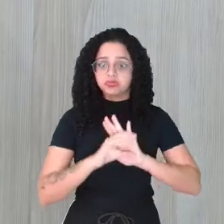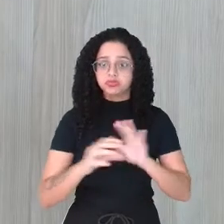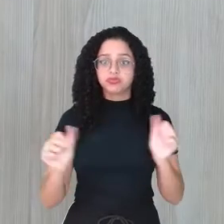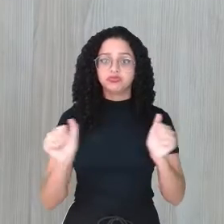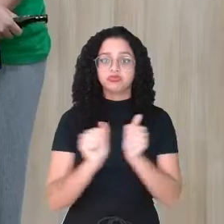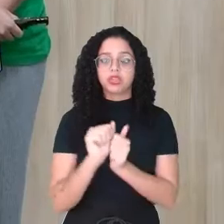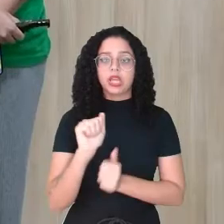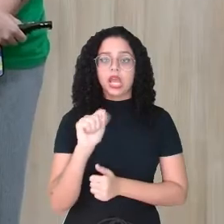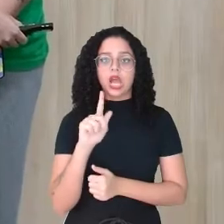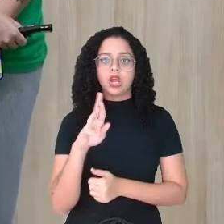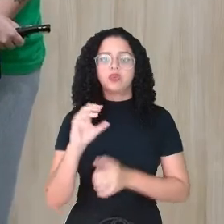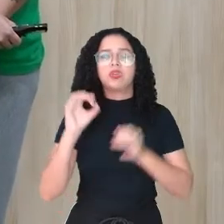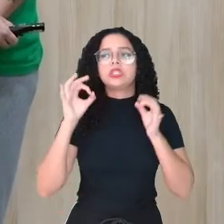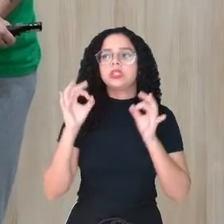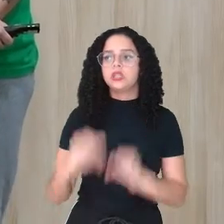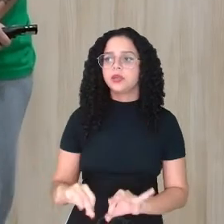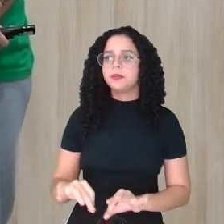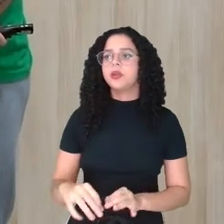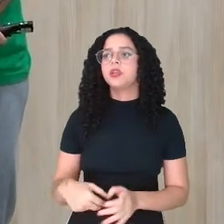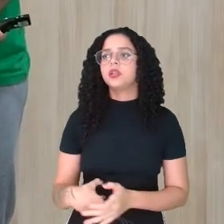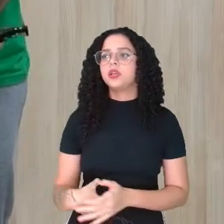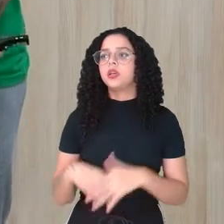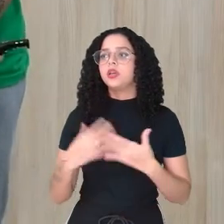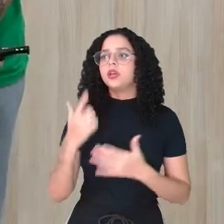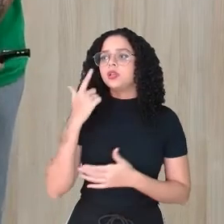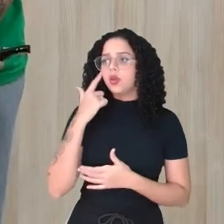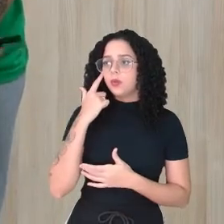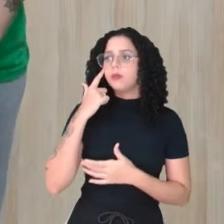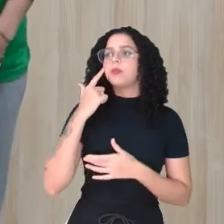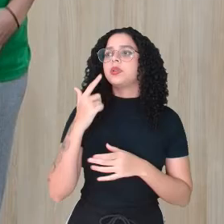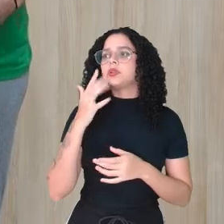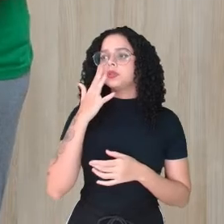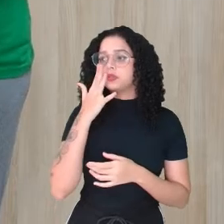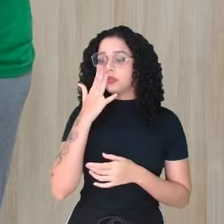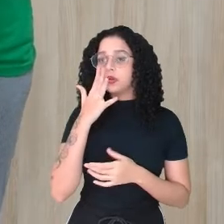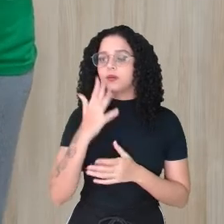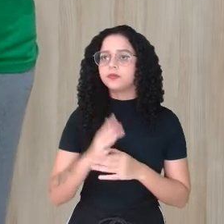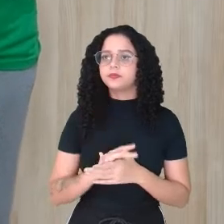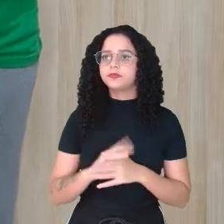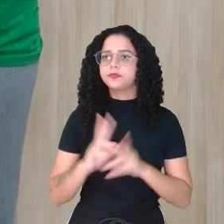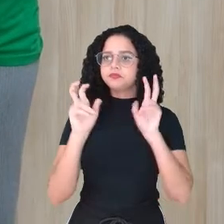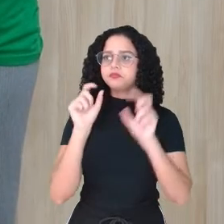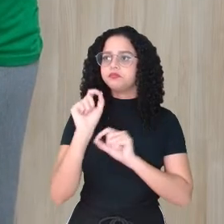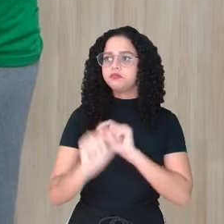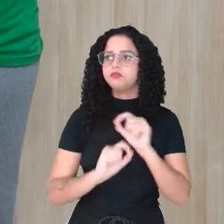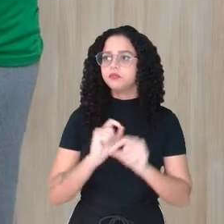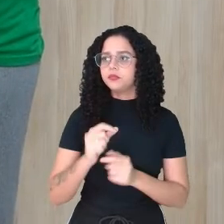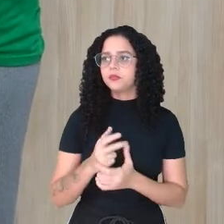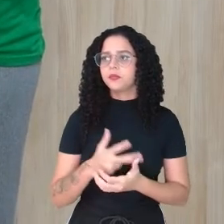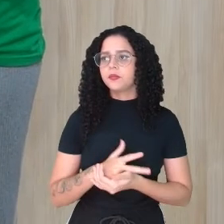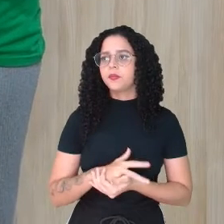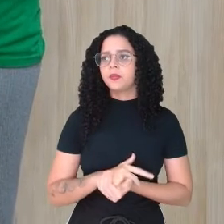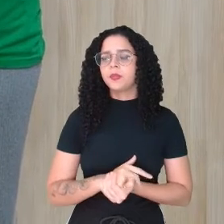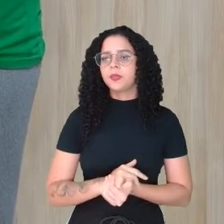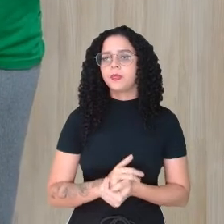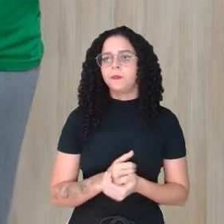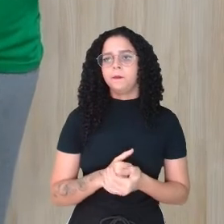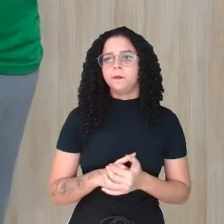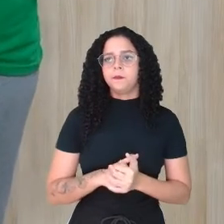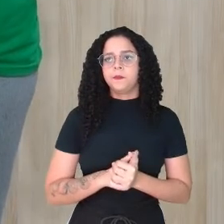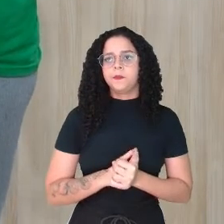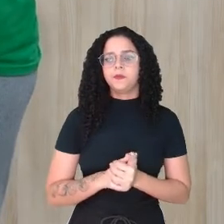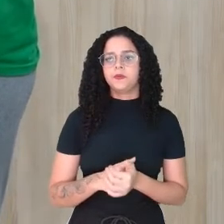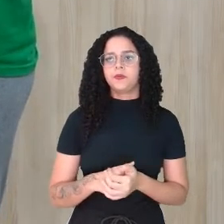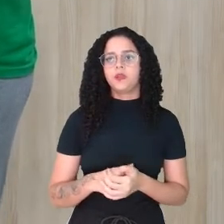Vanessa? Exatamente, né? E a gente pensar, né, essa questão que a professora Carol trouxe, né, que